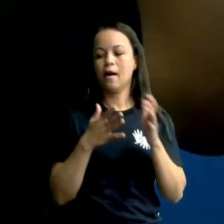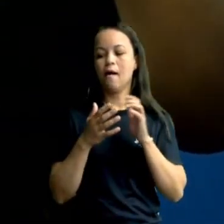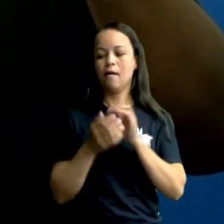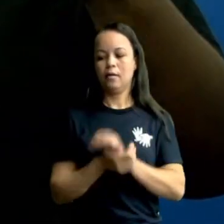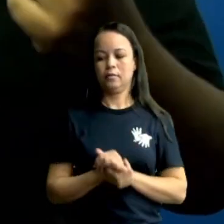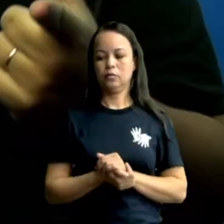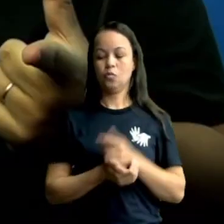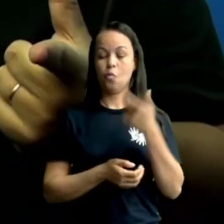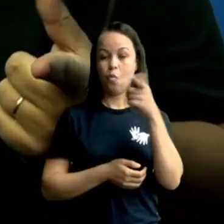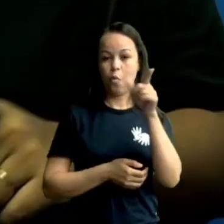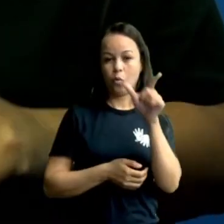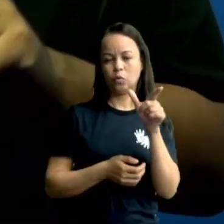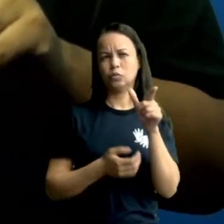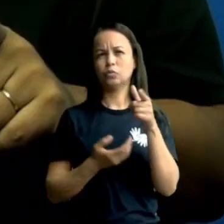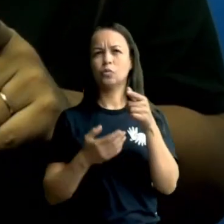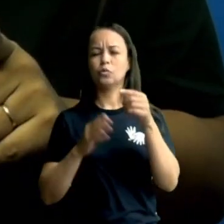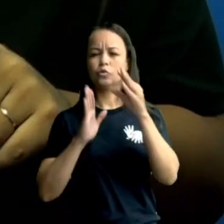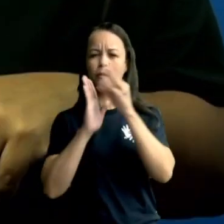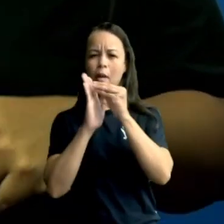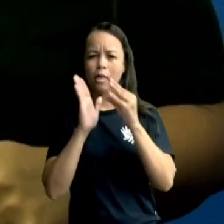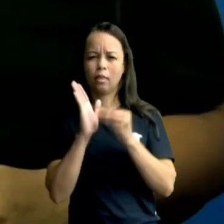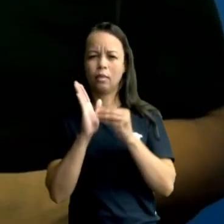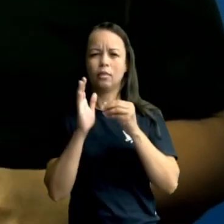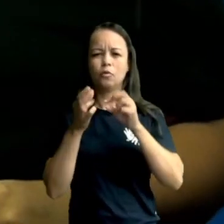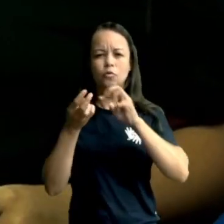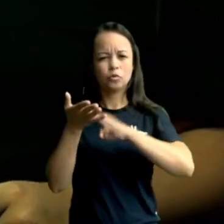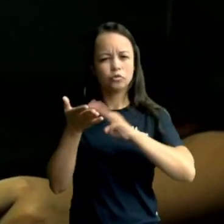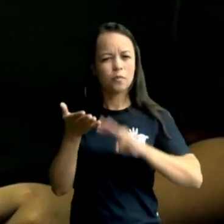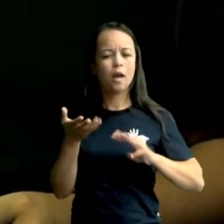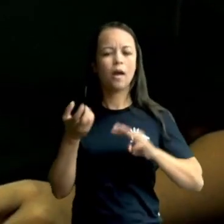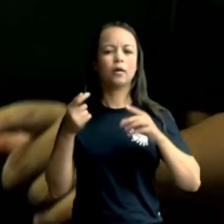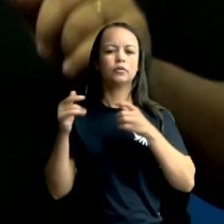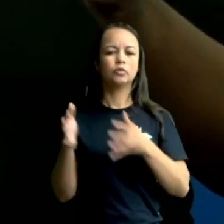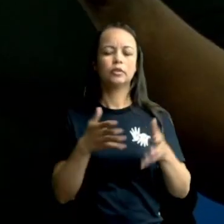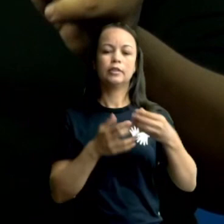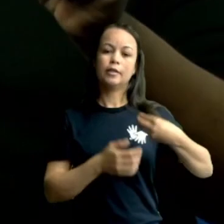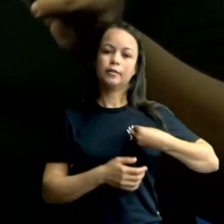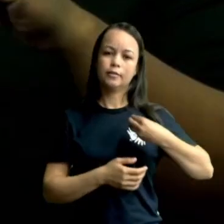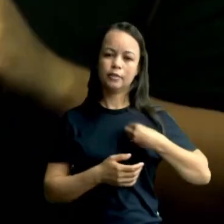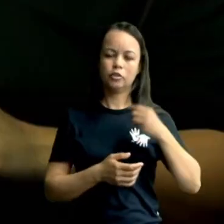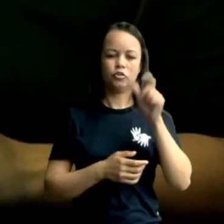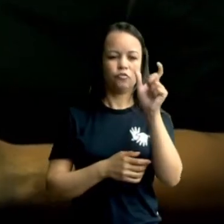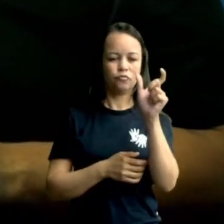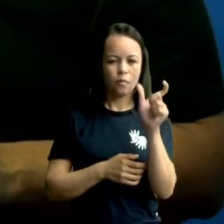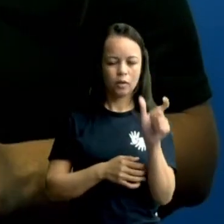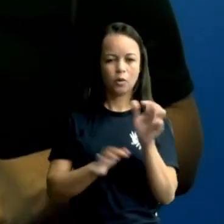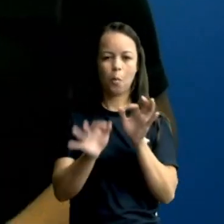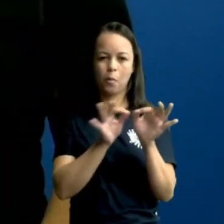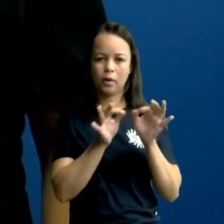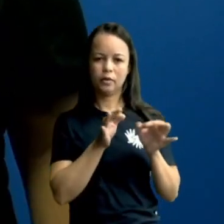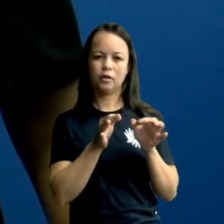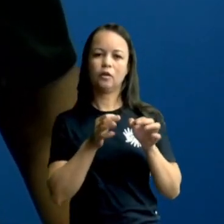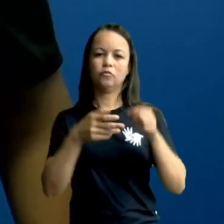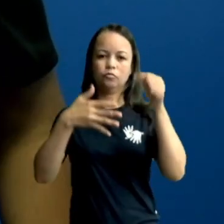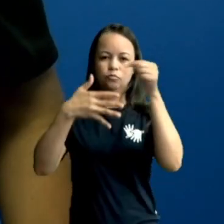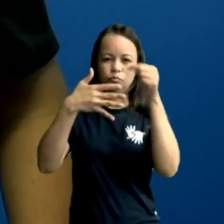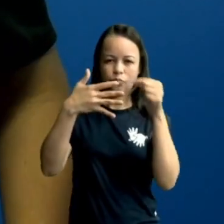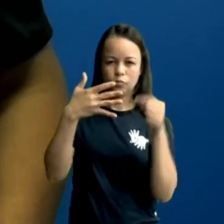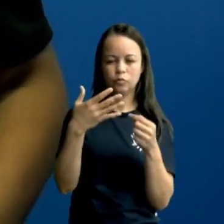são os outros métodos que existem sim de formação de palavras. O professor vai explicar um por um para você, tá bom,